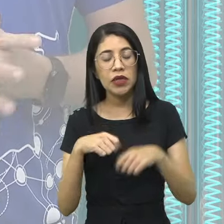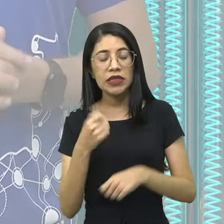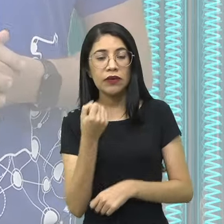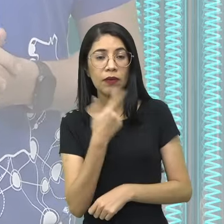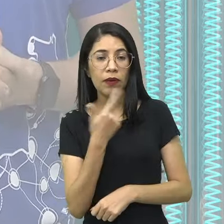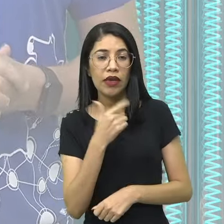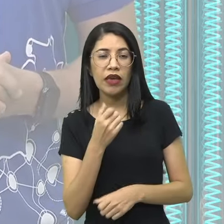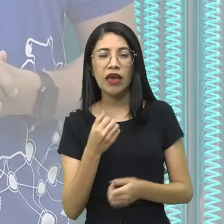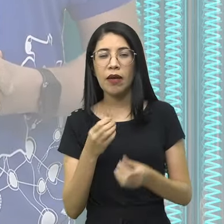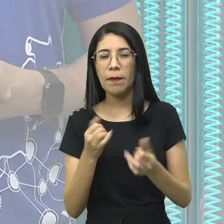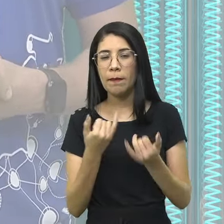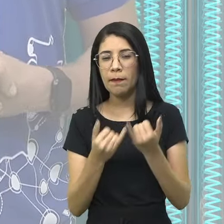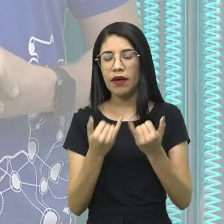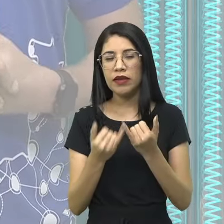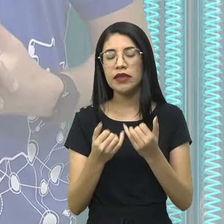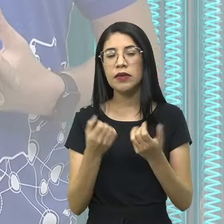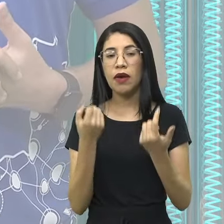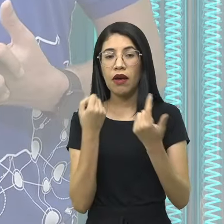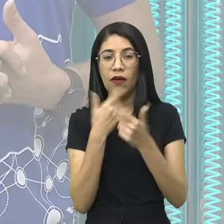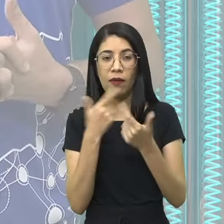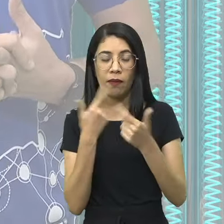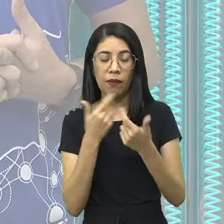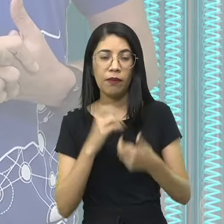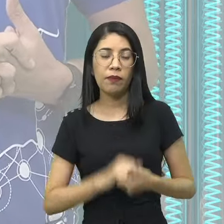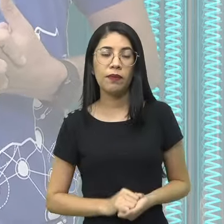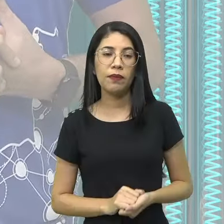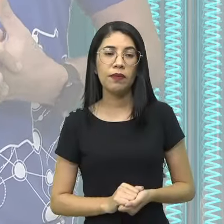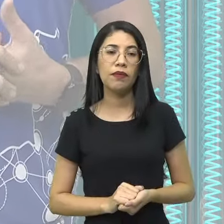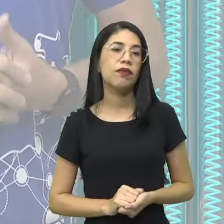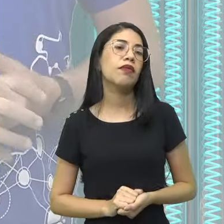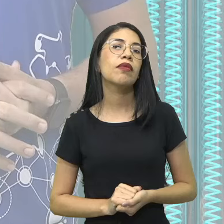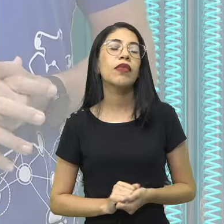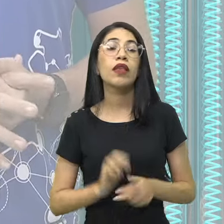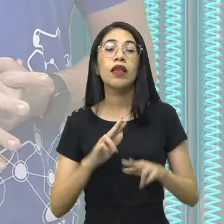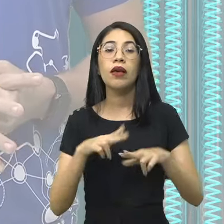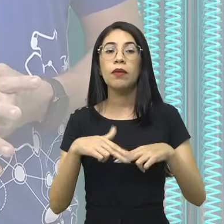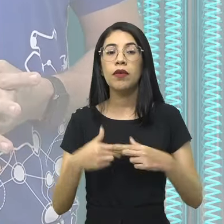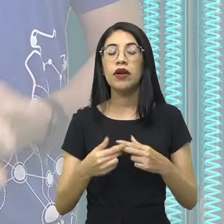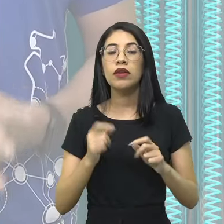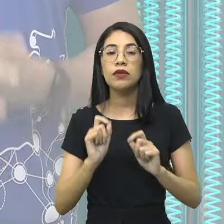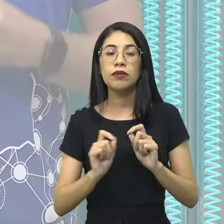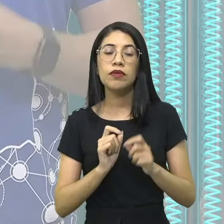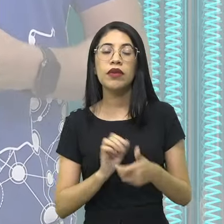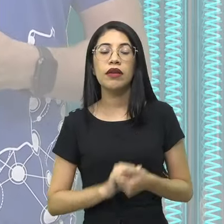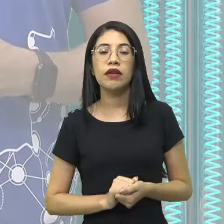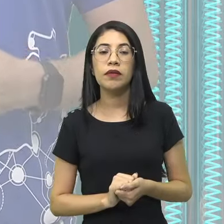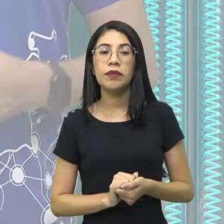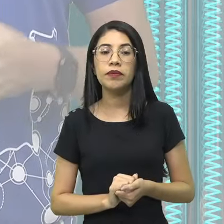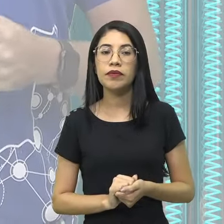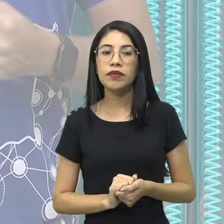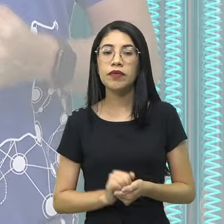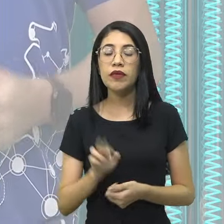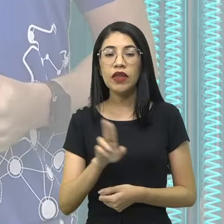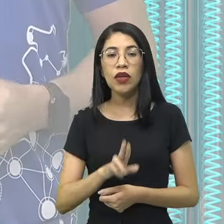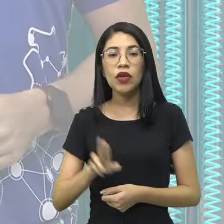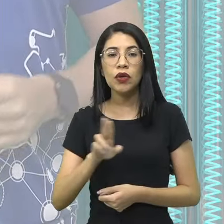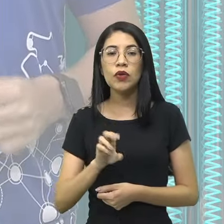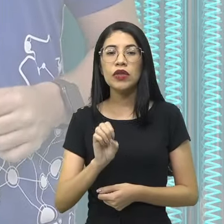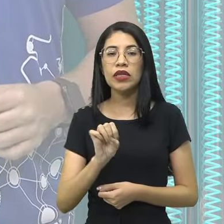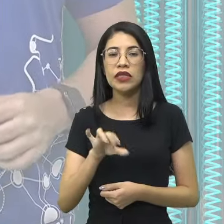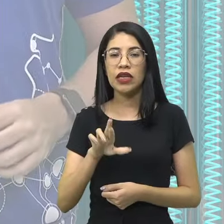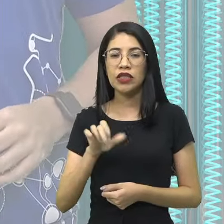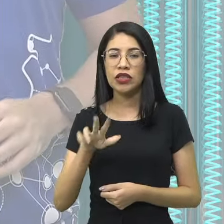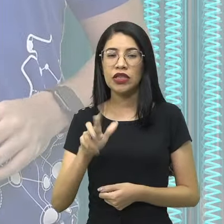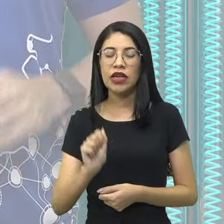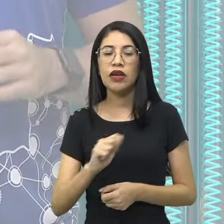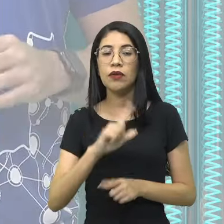da comédia. Continuando, olha só. É devido a isso que muitas adoções satíricas têm